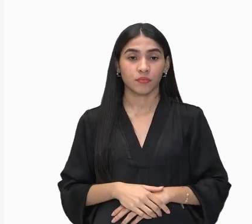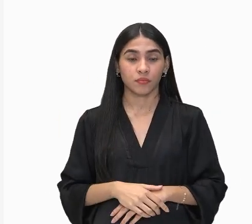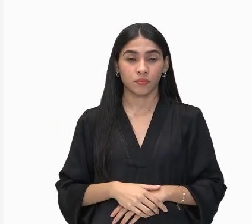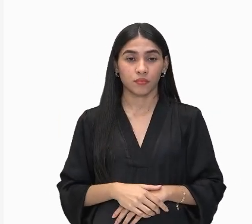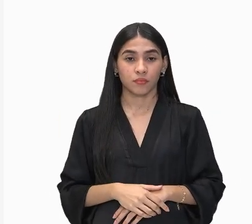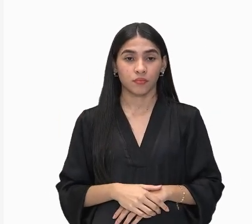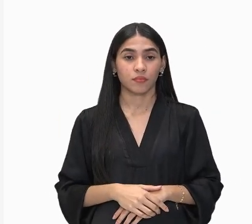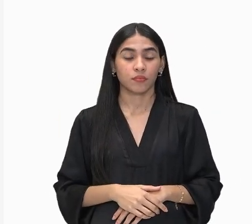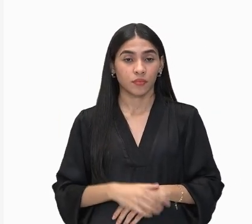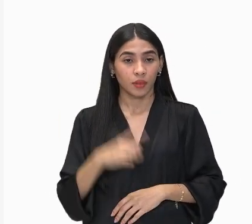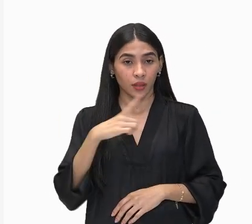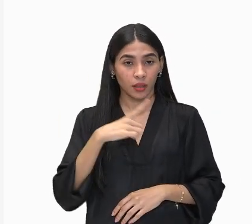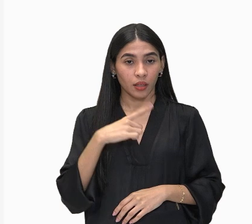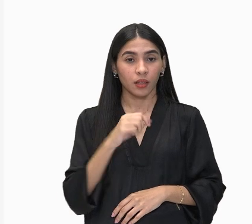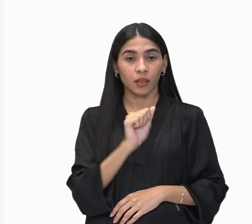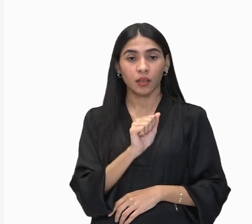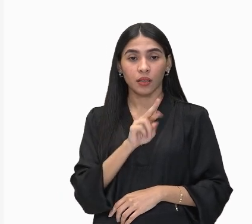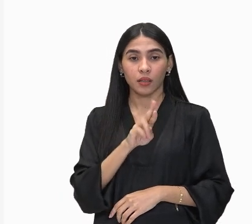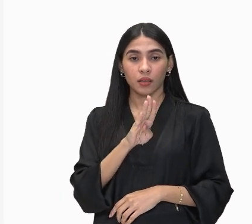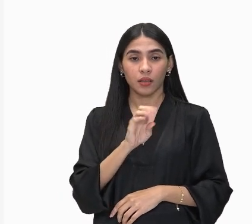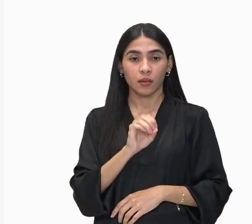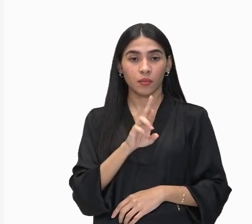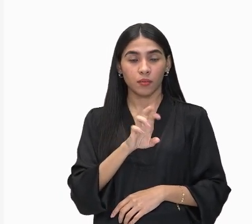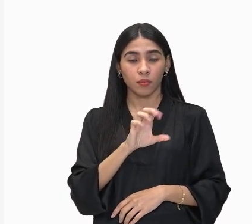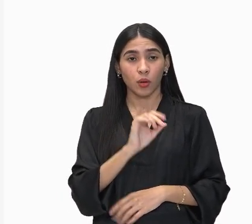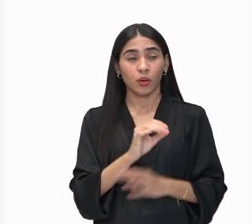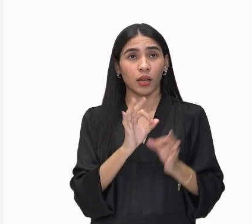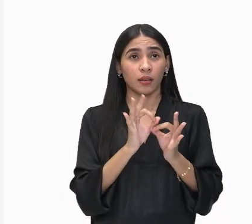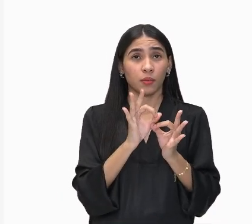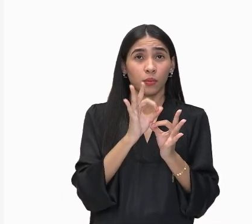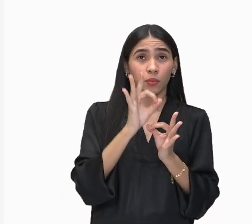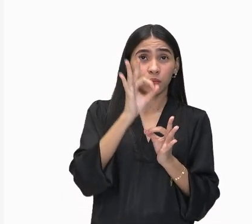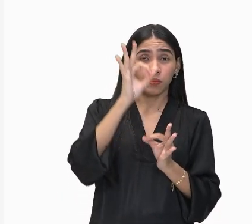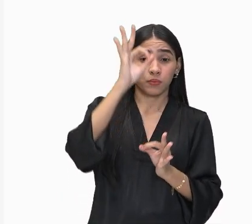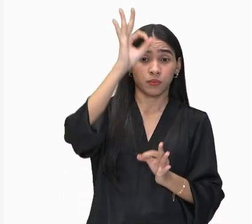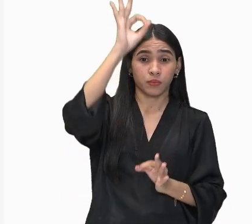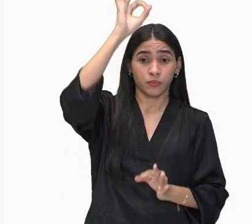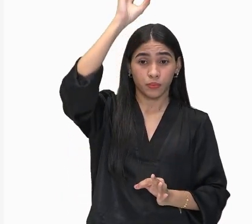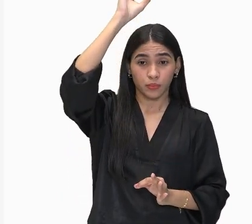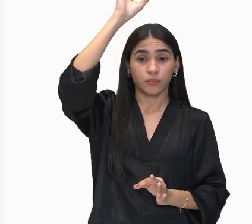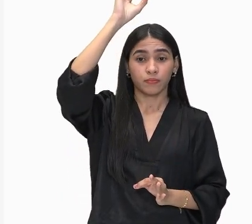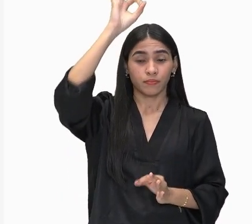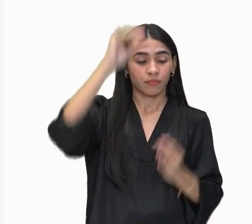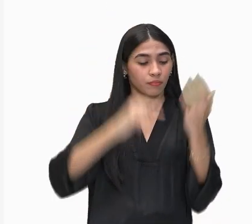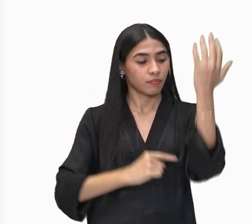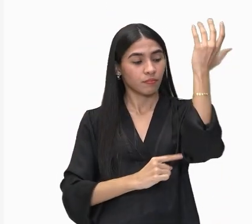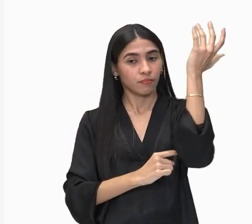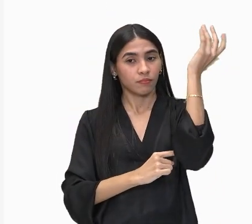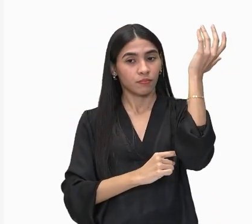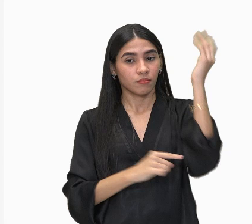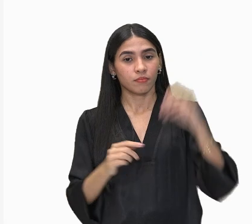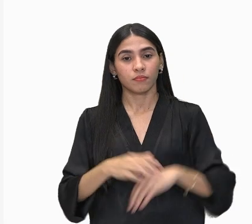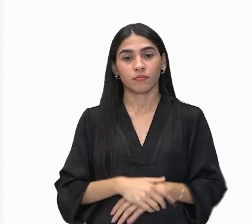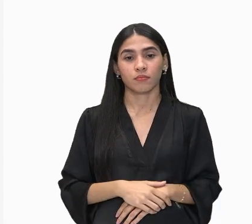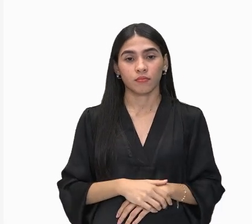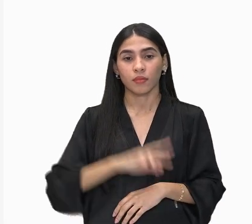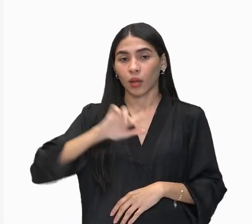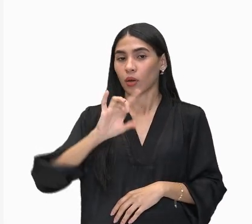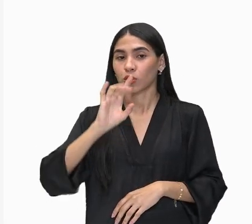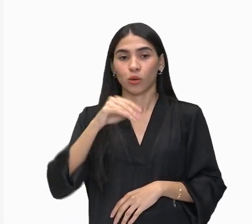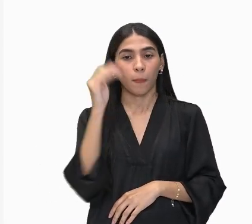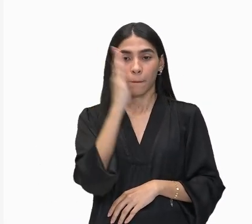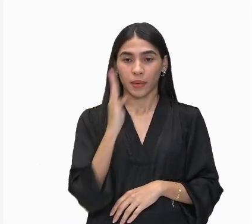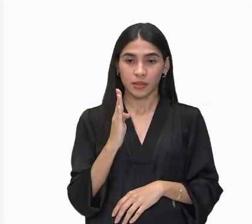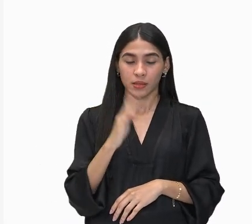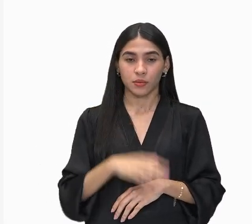próximo. Tem um porte arbóreo, algumas chegam até mais de 100 metros de altura, mas a incidência não é em solo